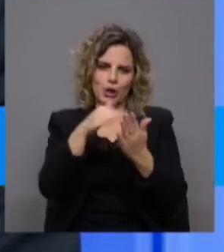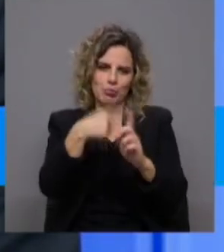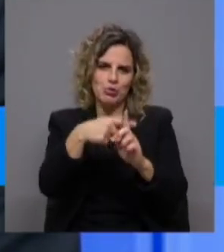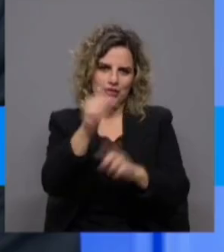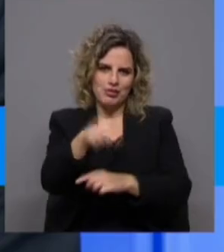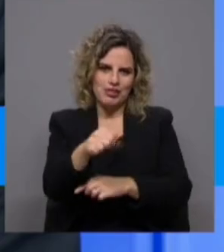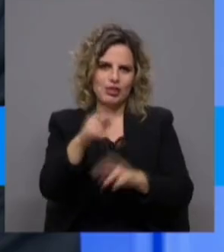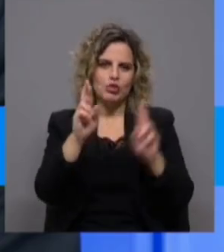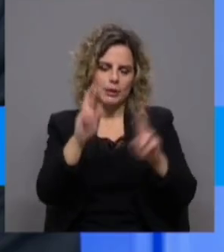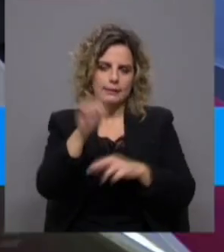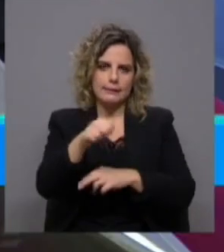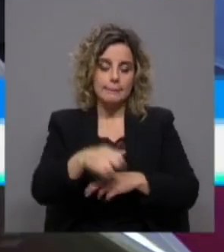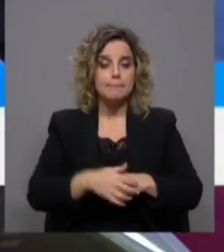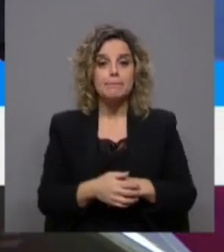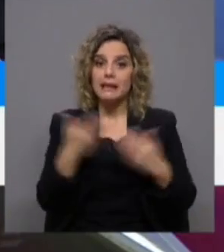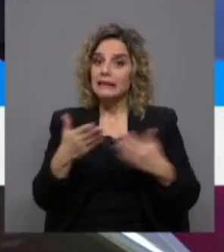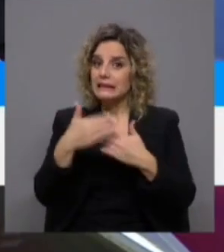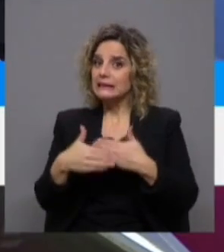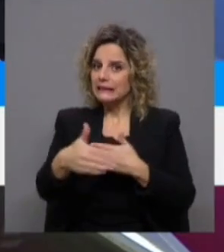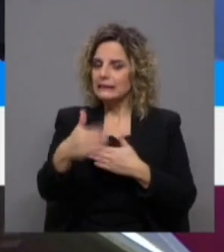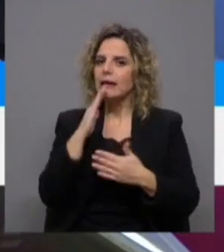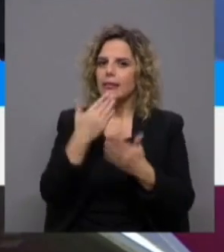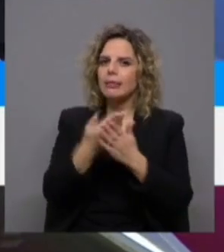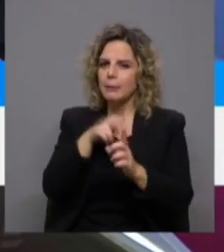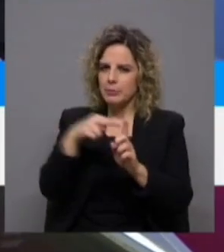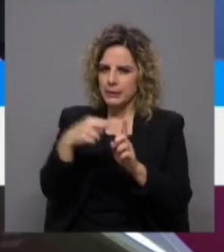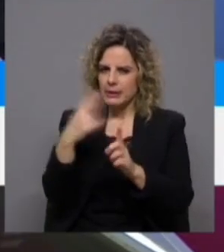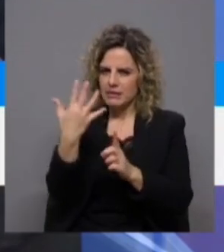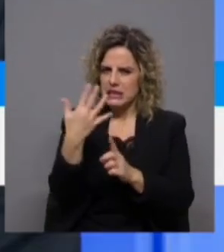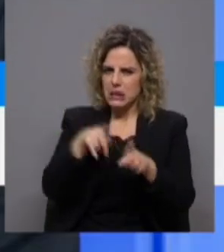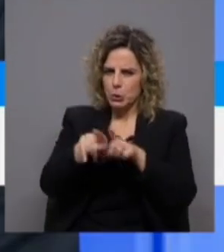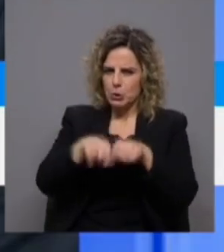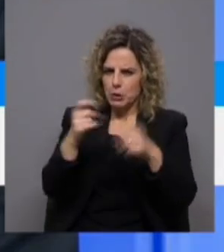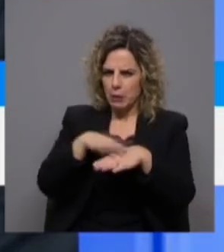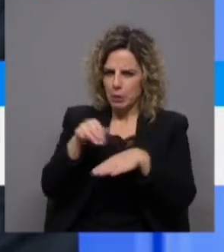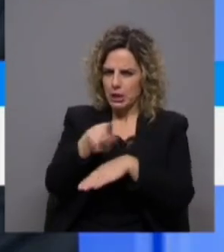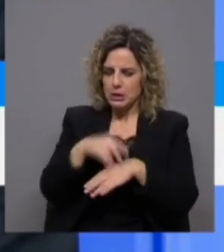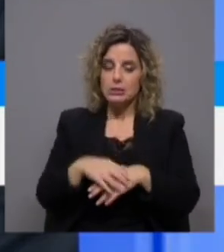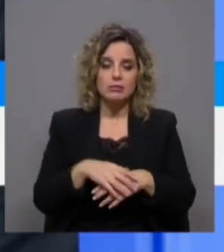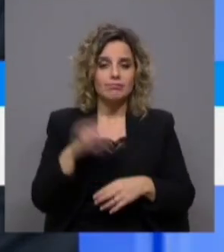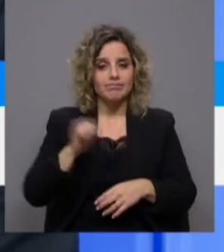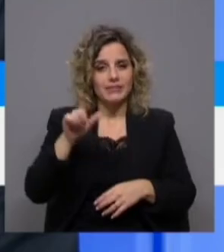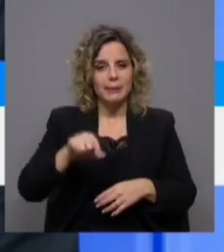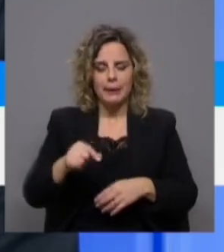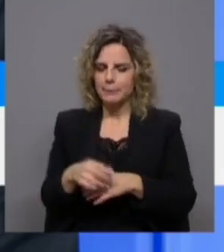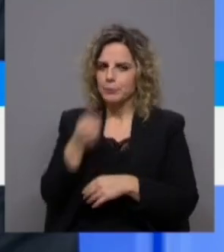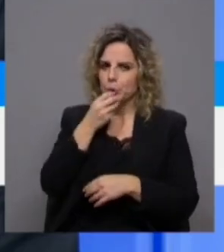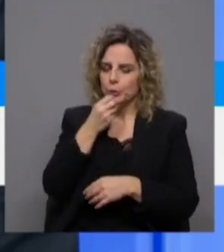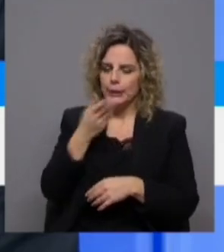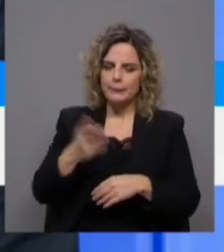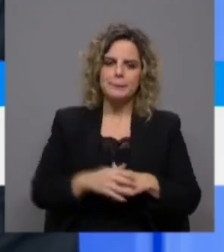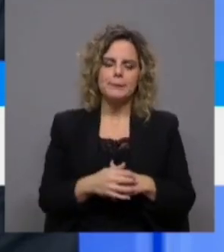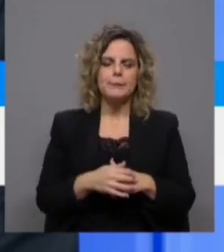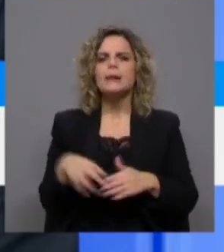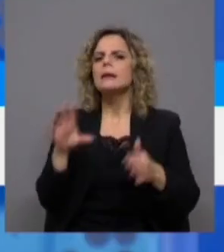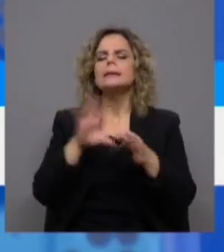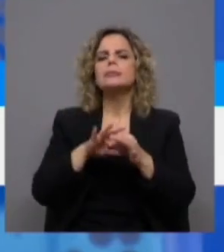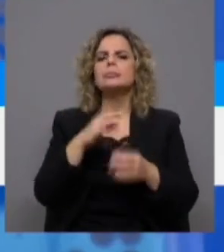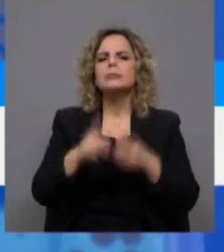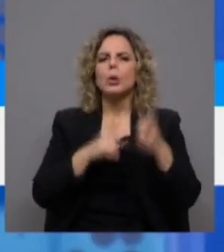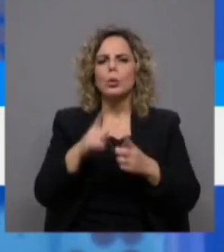E aí que a partir disso que peças para se livrar dos cinco dedos também muito bem relativamente à